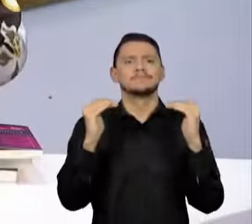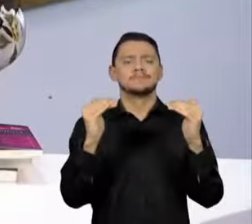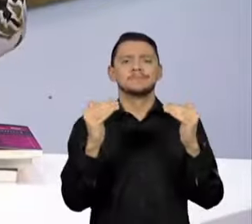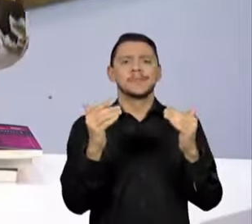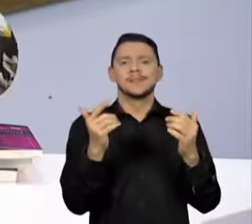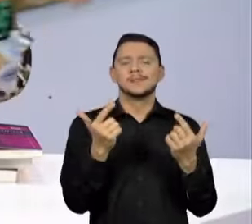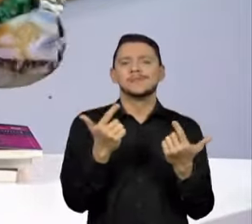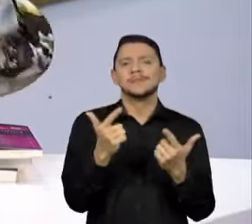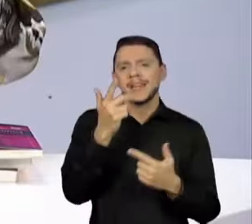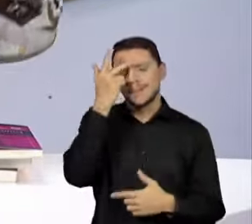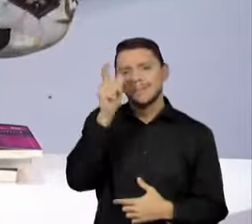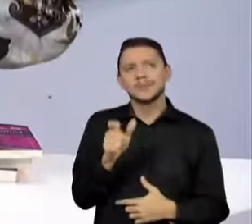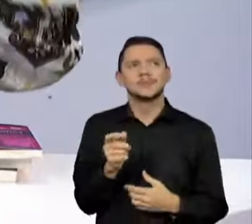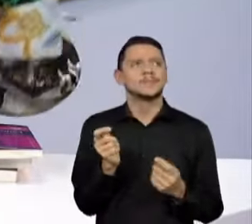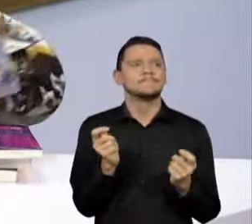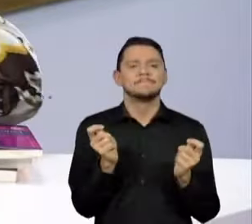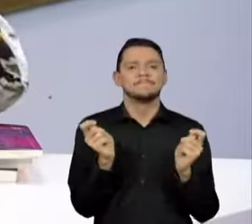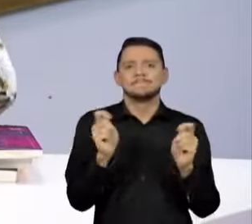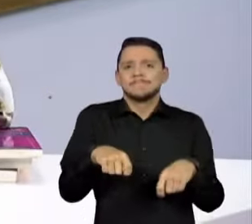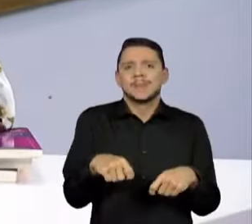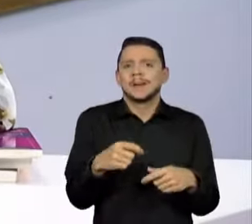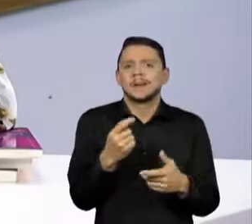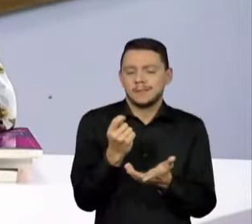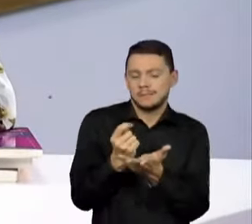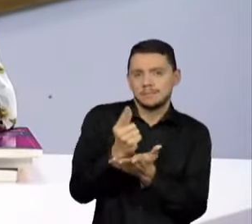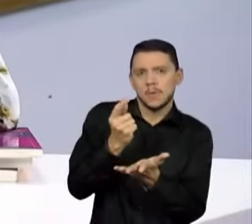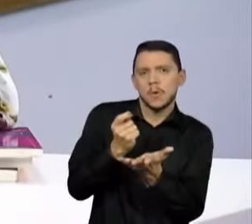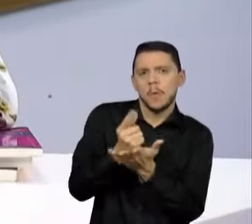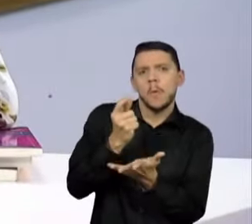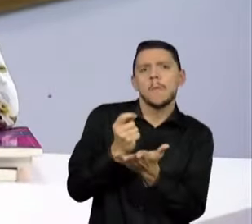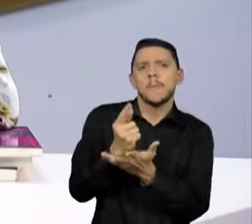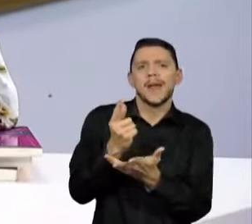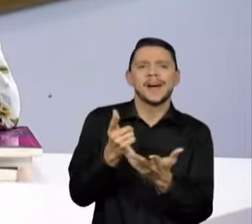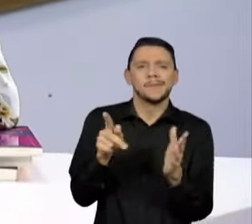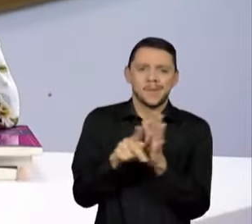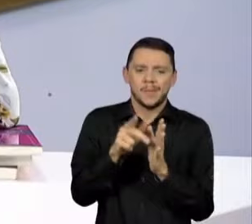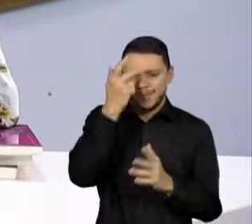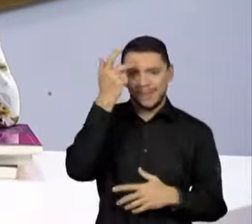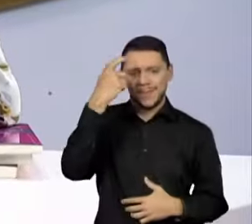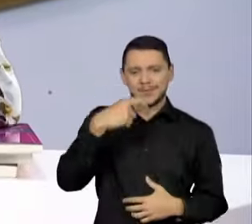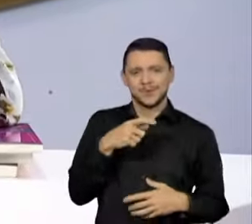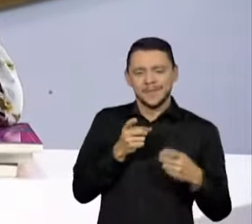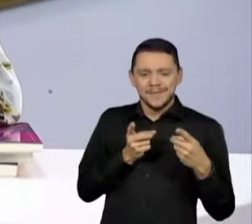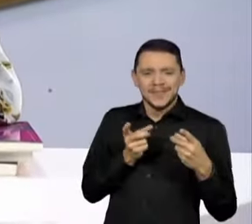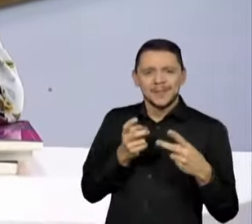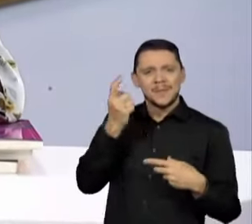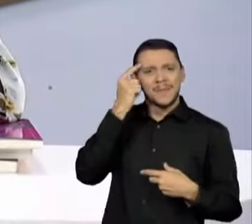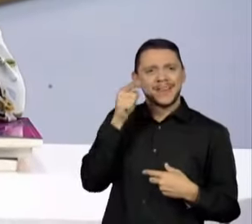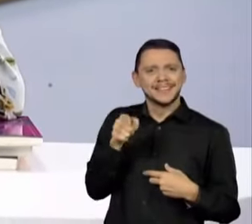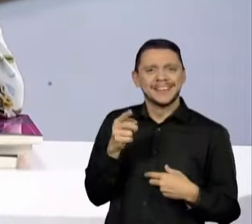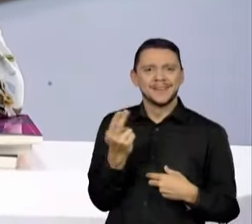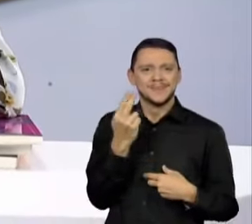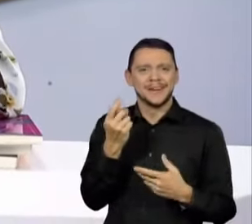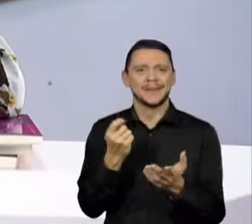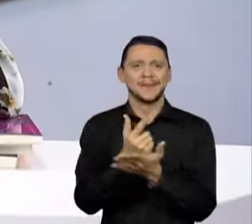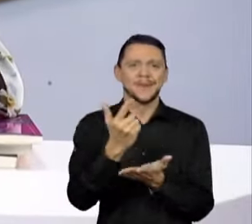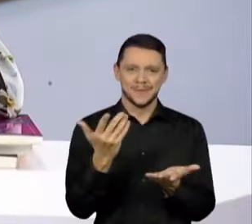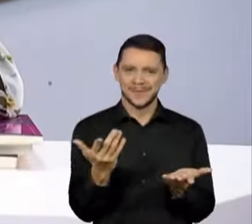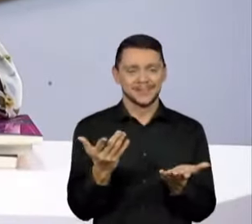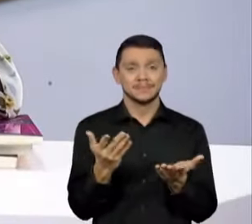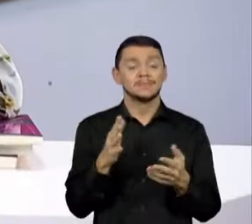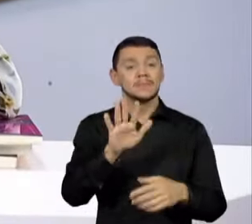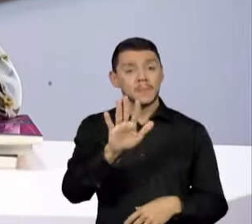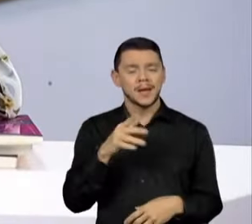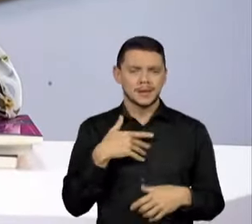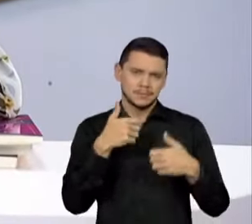não são pessoas que podem comprar no imaginário do vendedor, do comerciante brasileiro. Bom, dito isso, eu fico